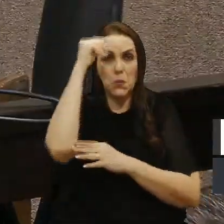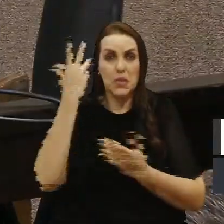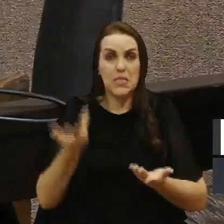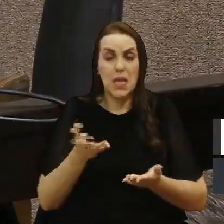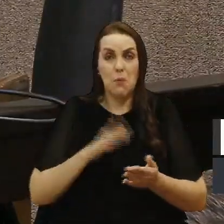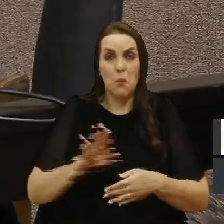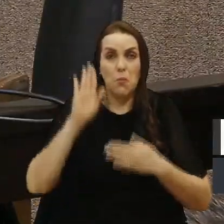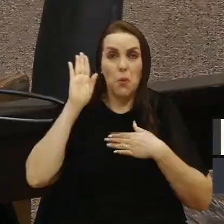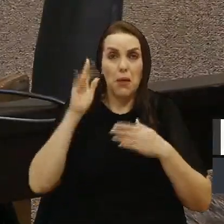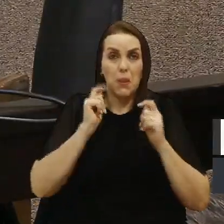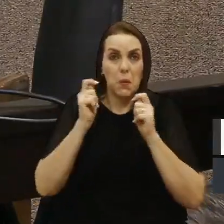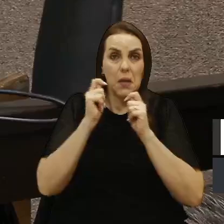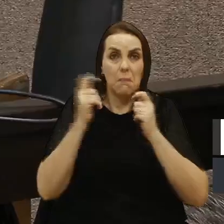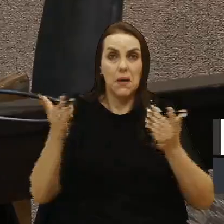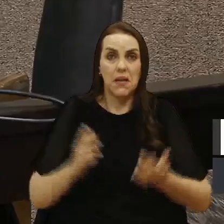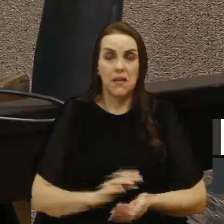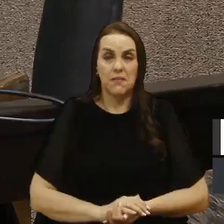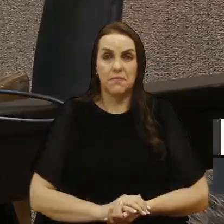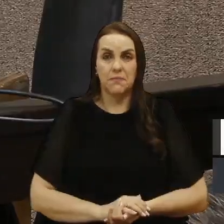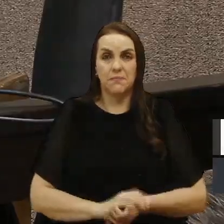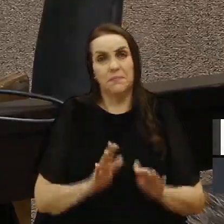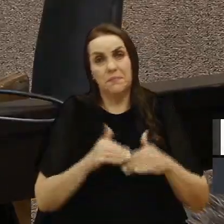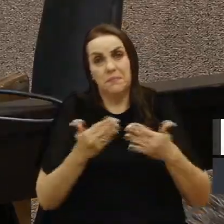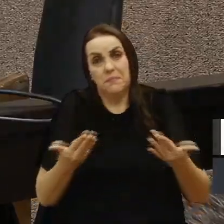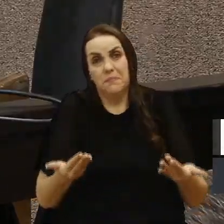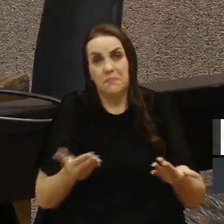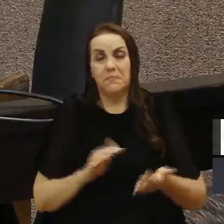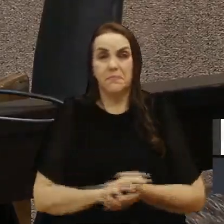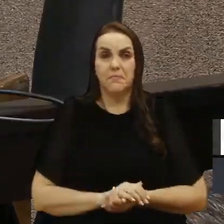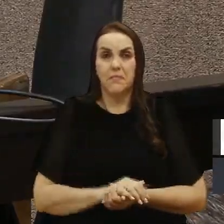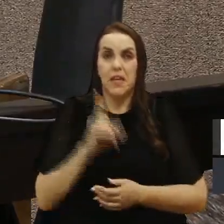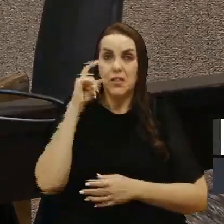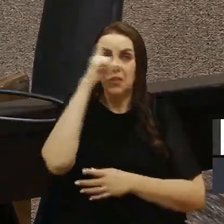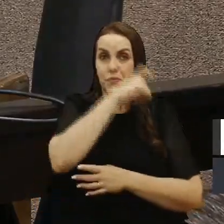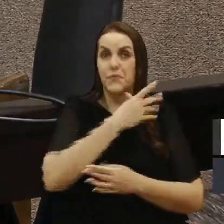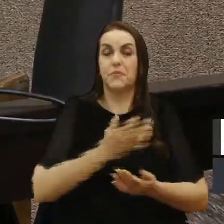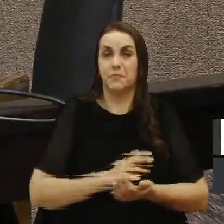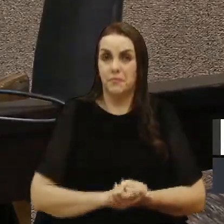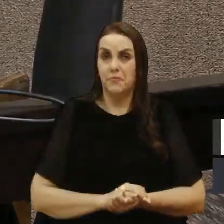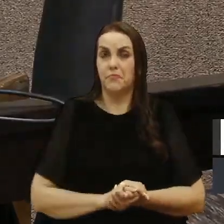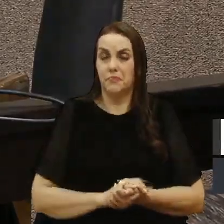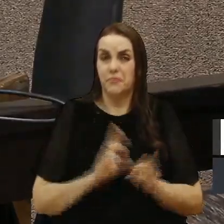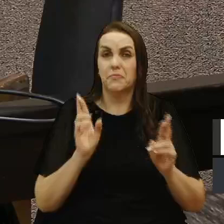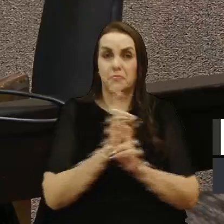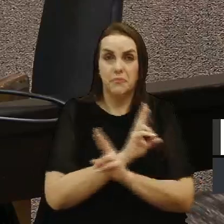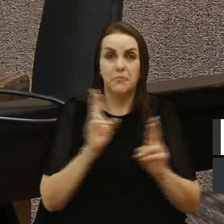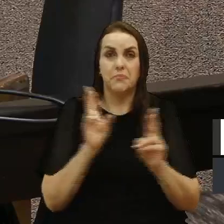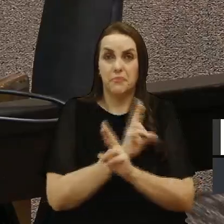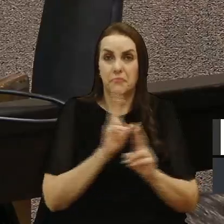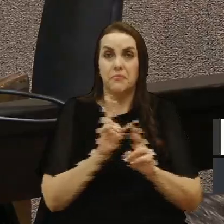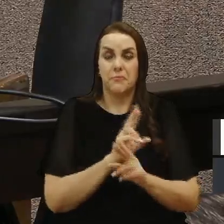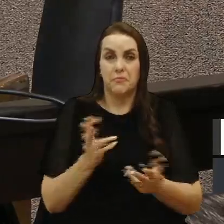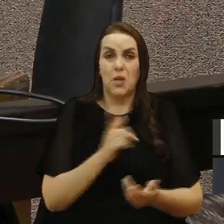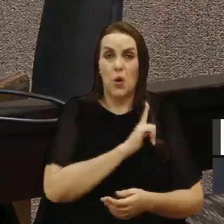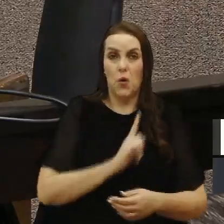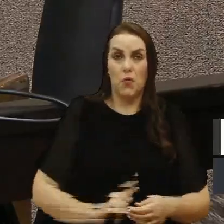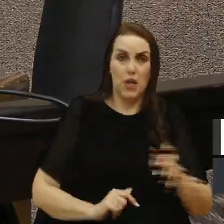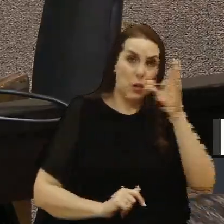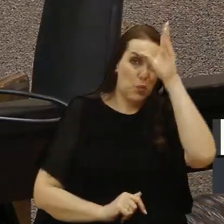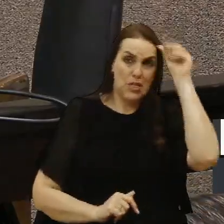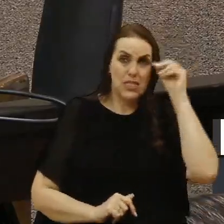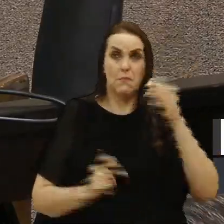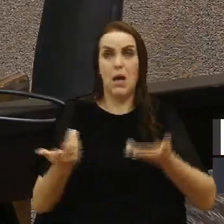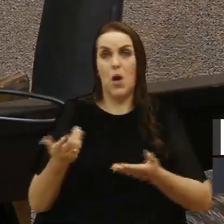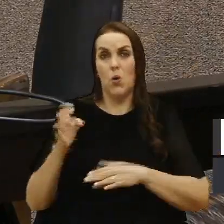prometido em campanha? Então, é muito difícil. É uma relação que os dois governos estão alinhados,